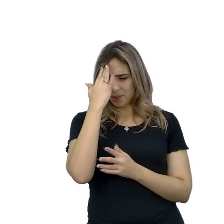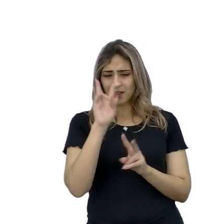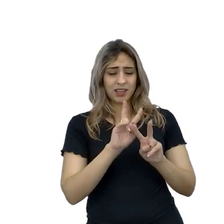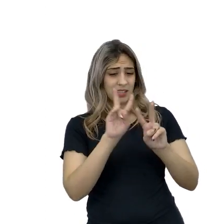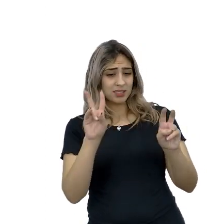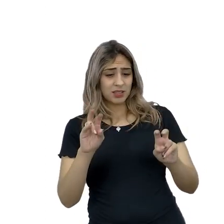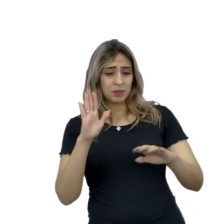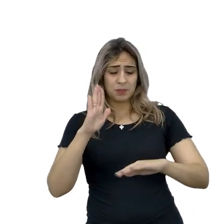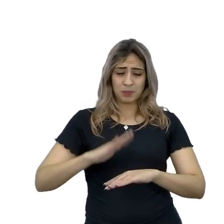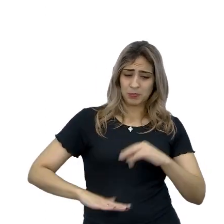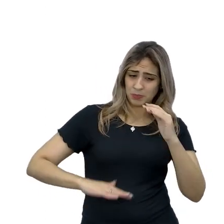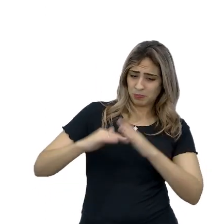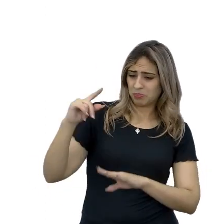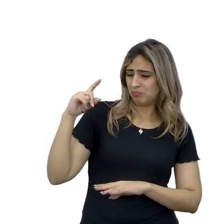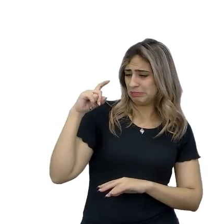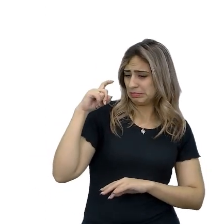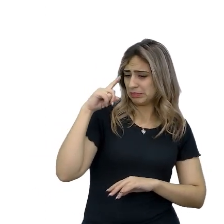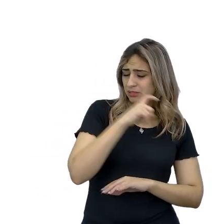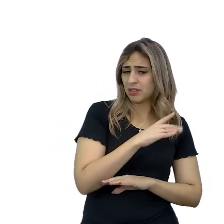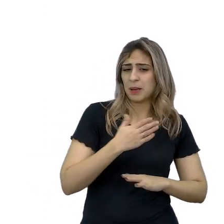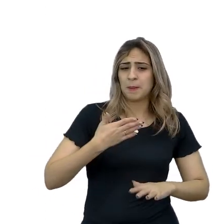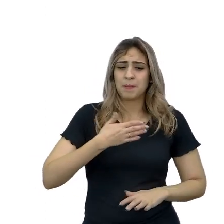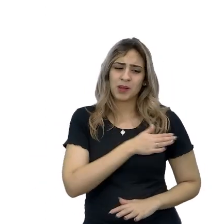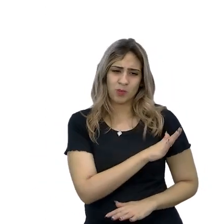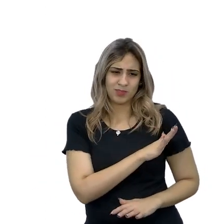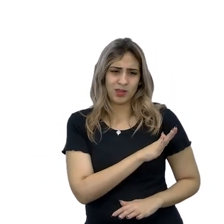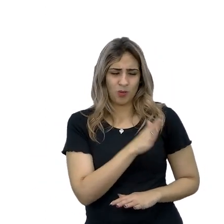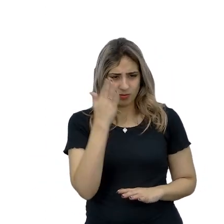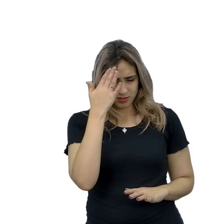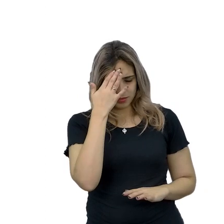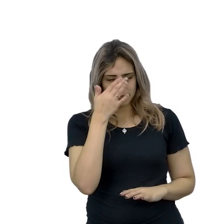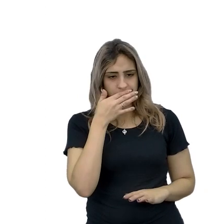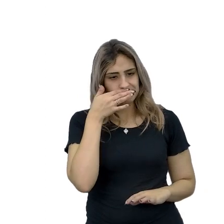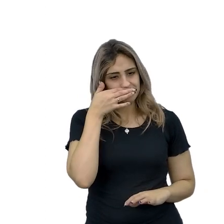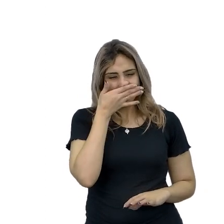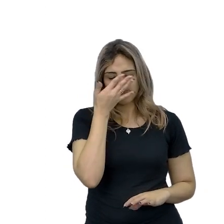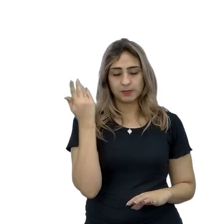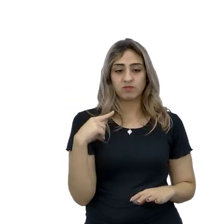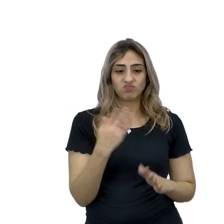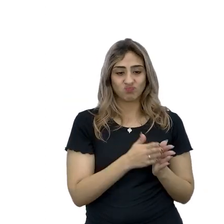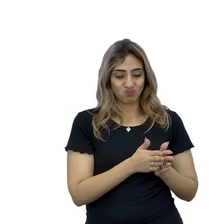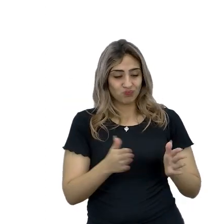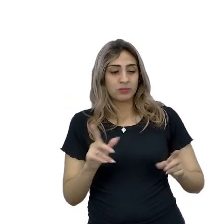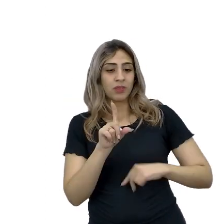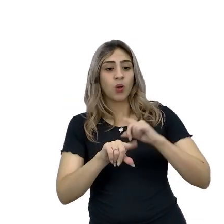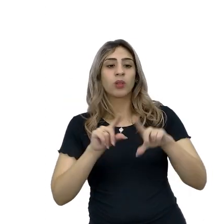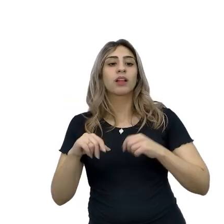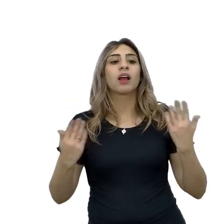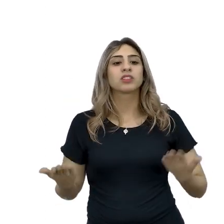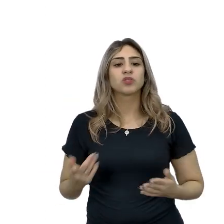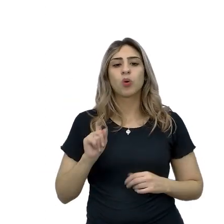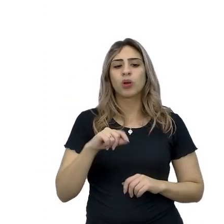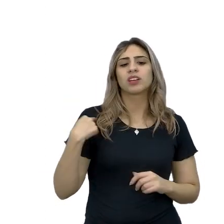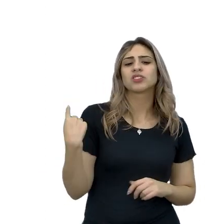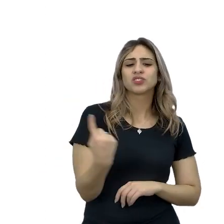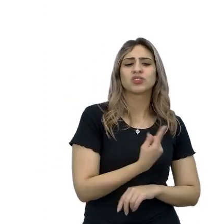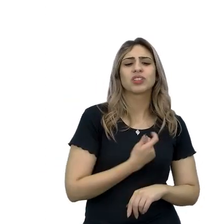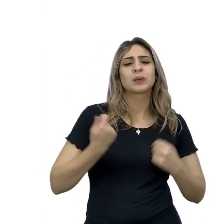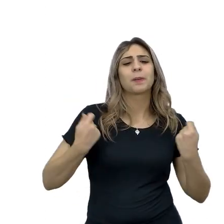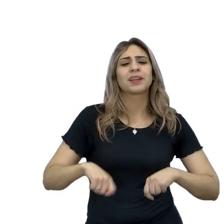questões conflituosas, questões preconceituosas. E a gente precisa, agora vamos para as alternativas, né? O que a gente